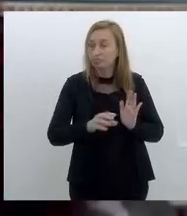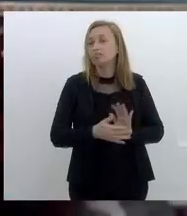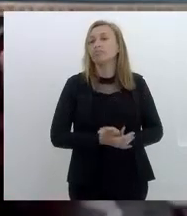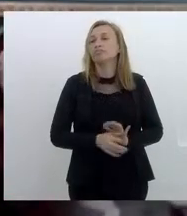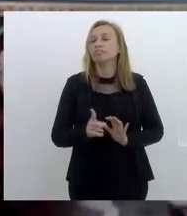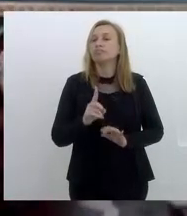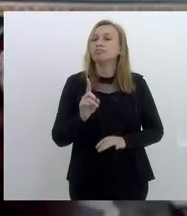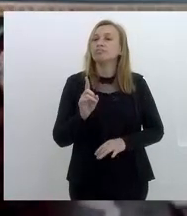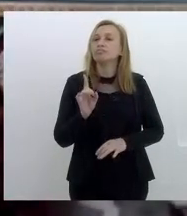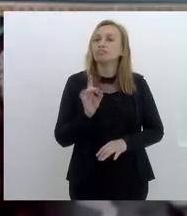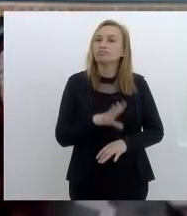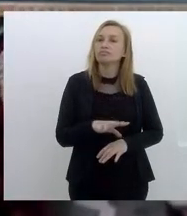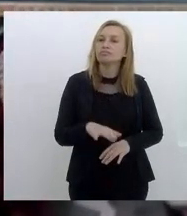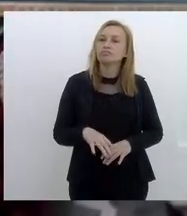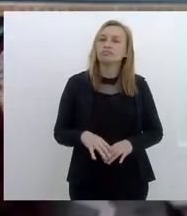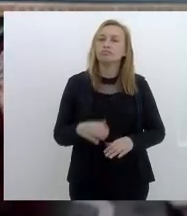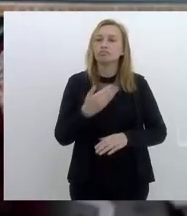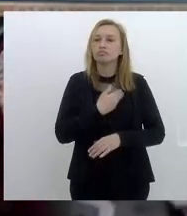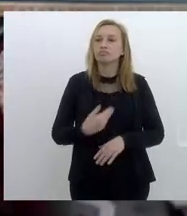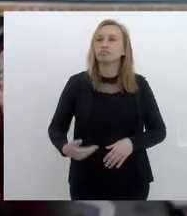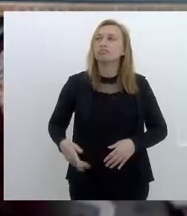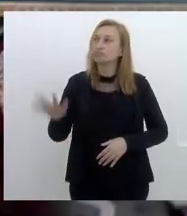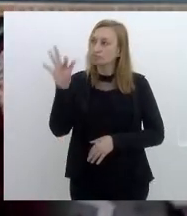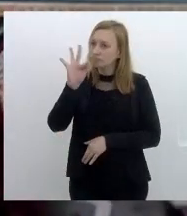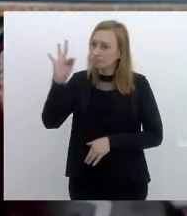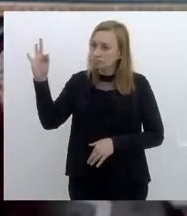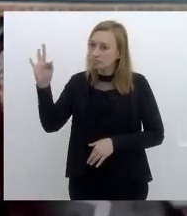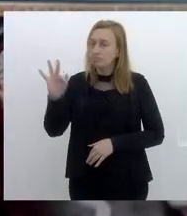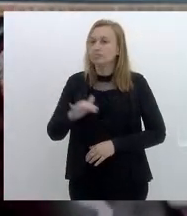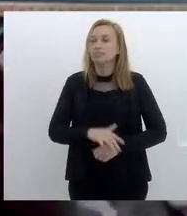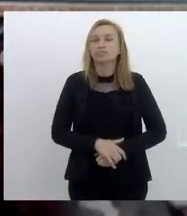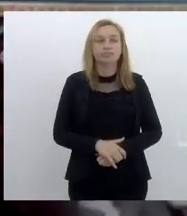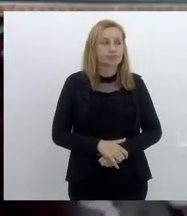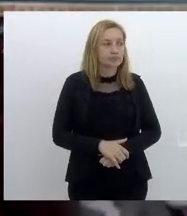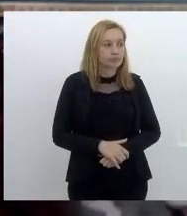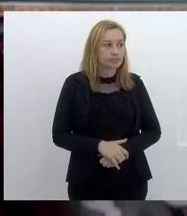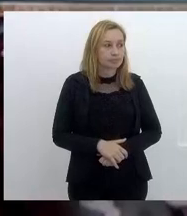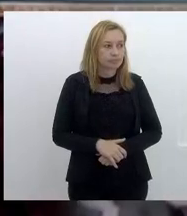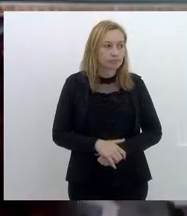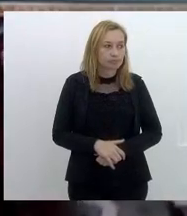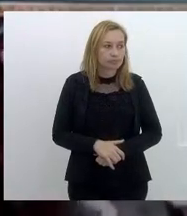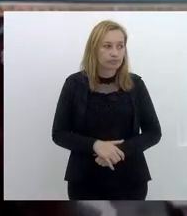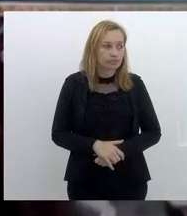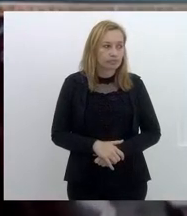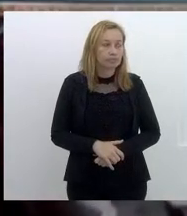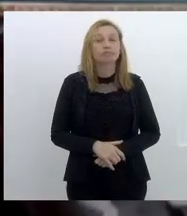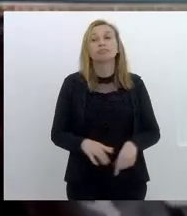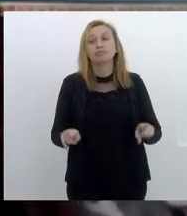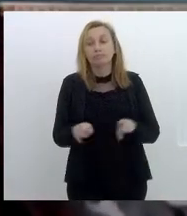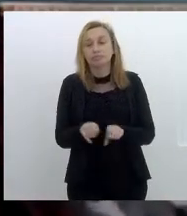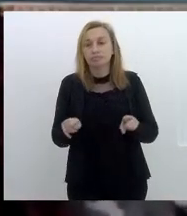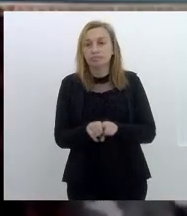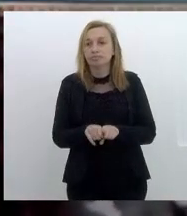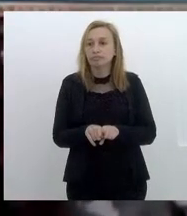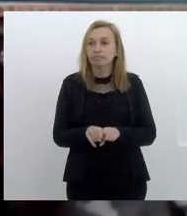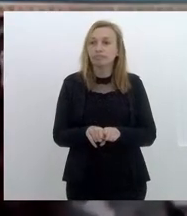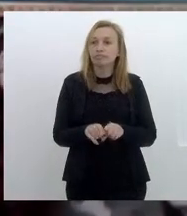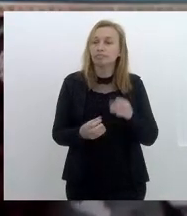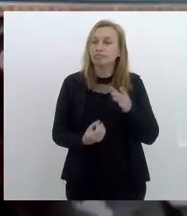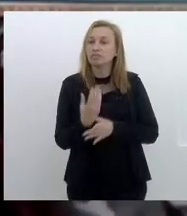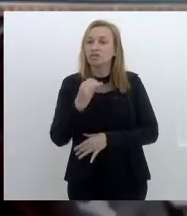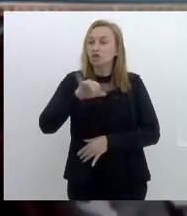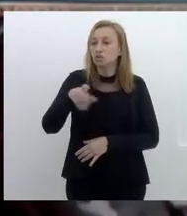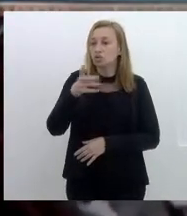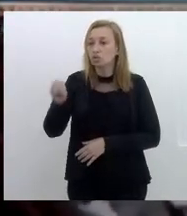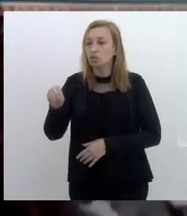da do Governo Federal da reforma feita pelo Governo Federal mas também é que foi feita por João